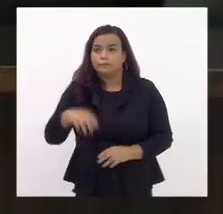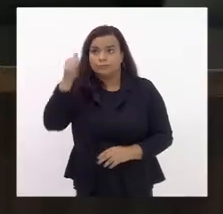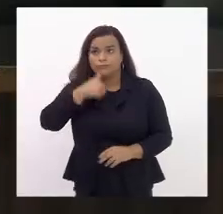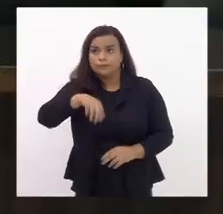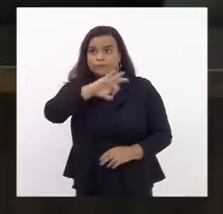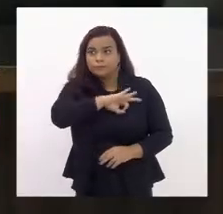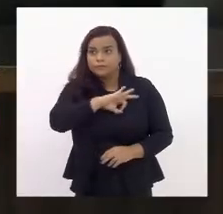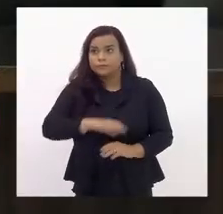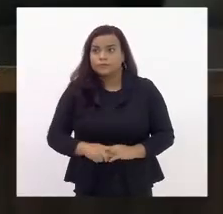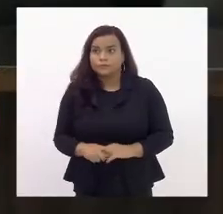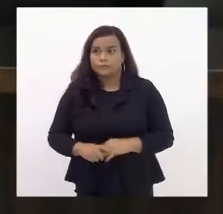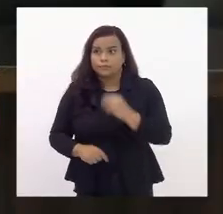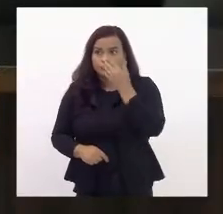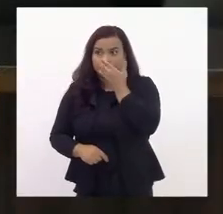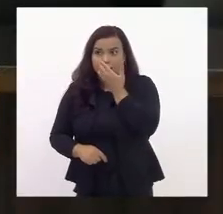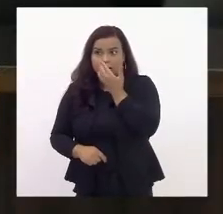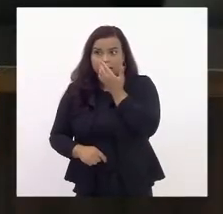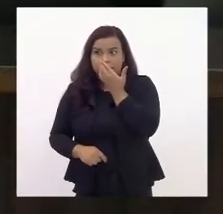Deputada